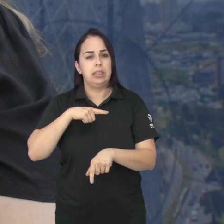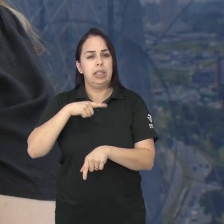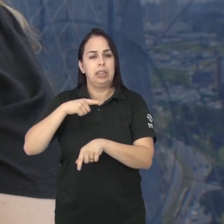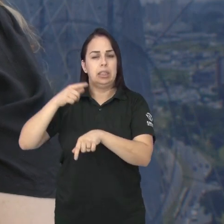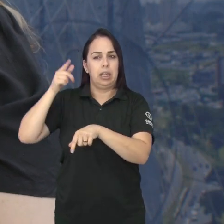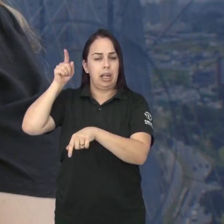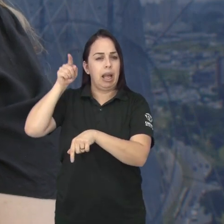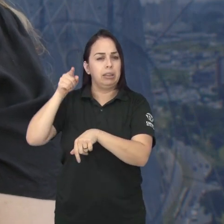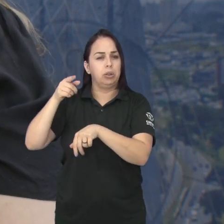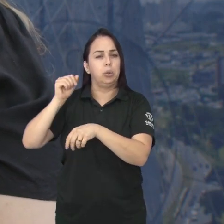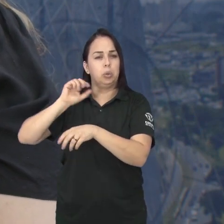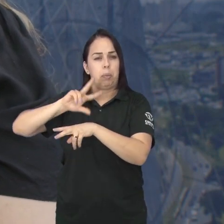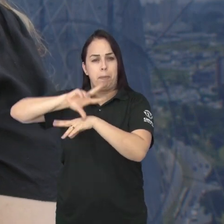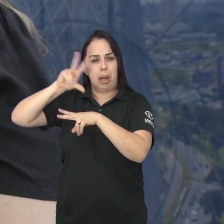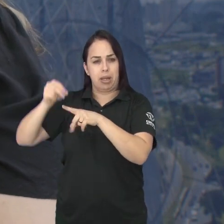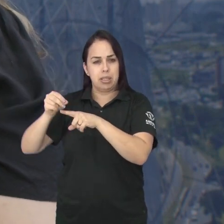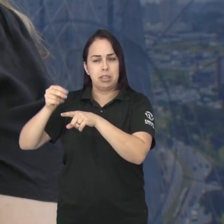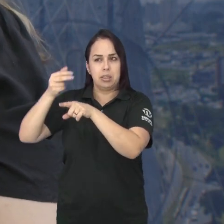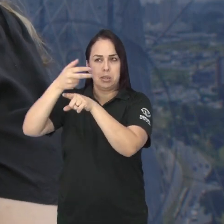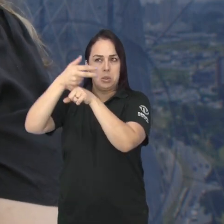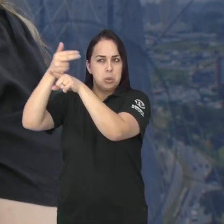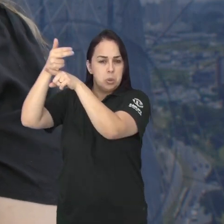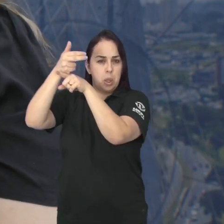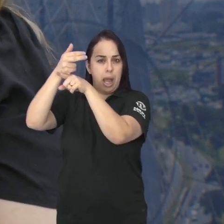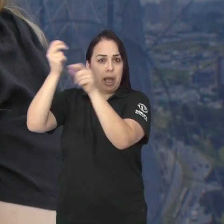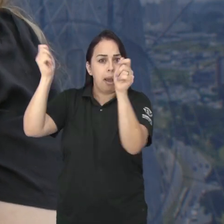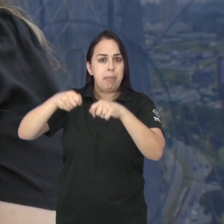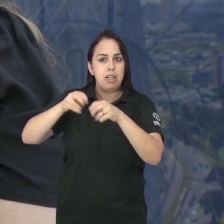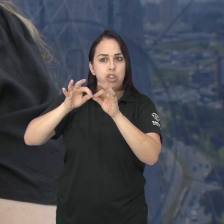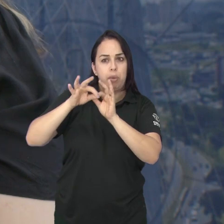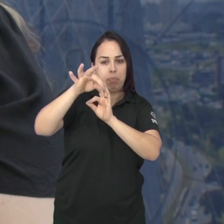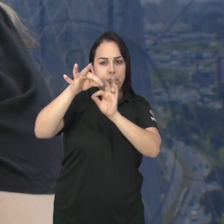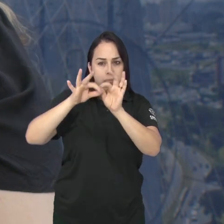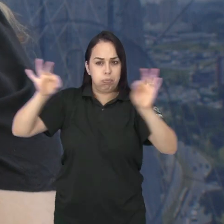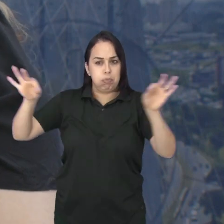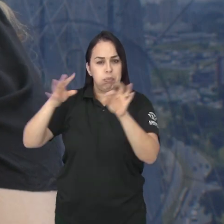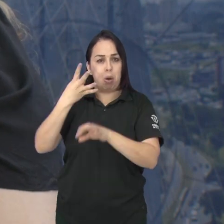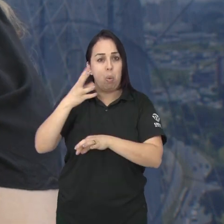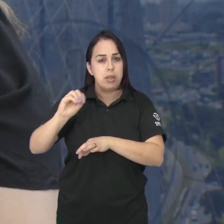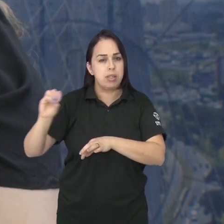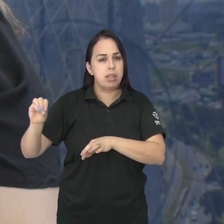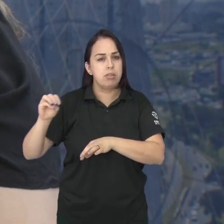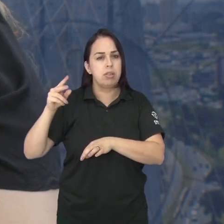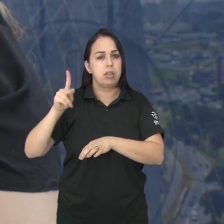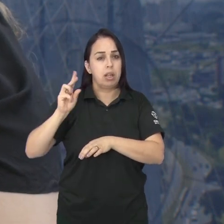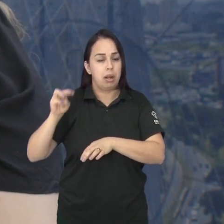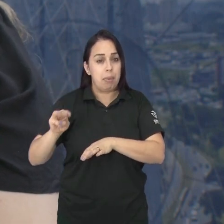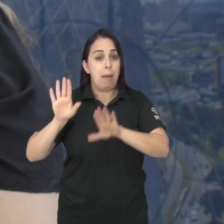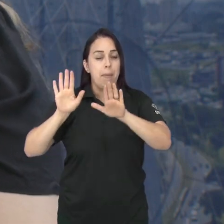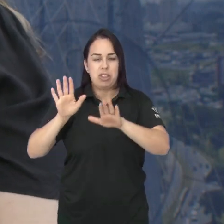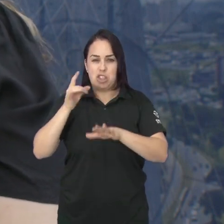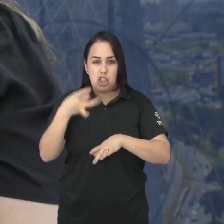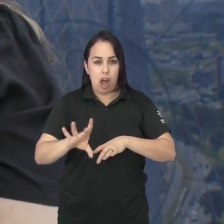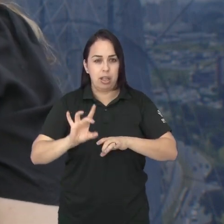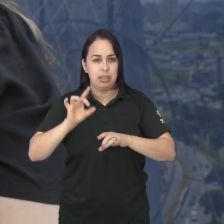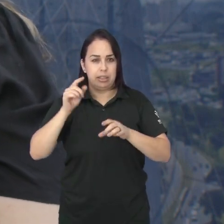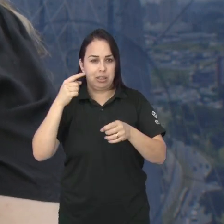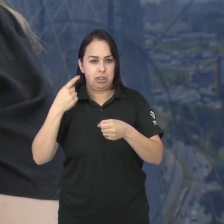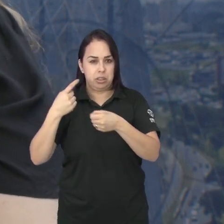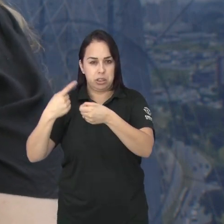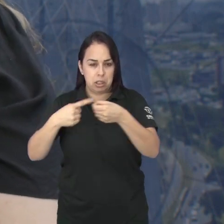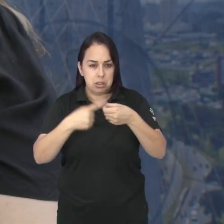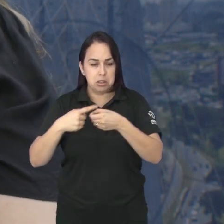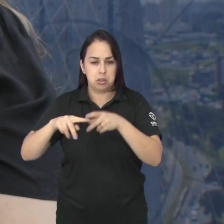Parque Tecnológico, a abrangência dele é de 400 quilômetros, então não somente a cidade, mas o Vale do Paraíba